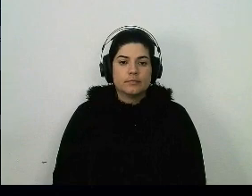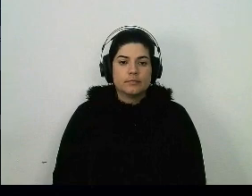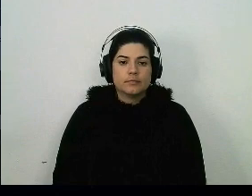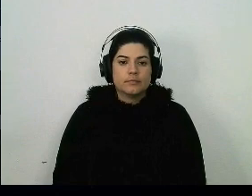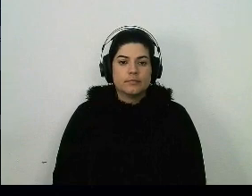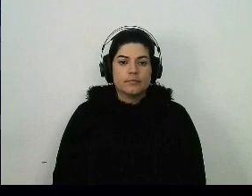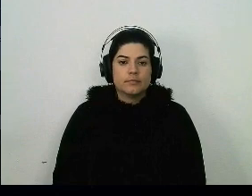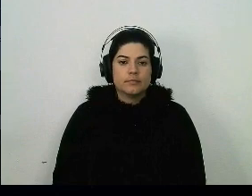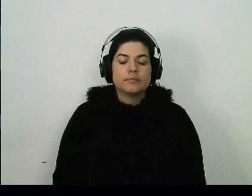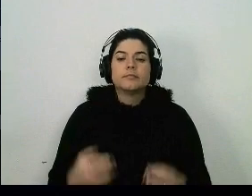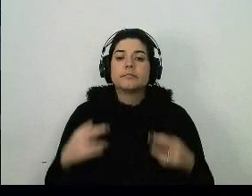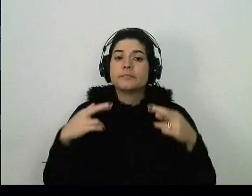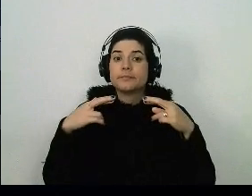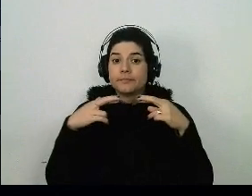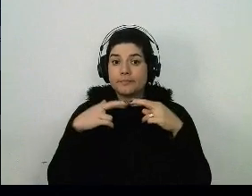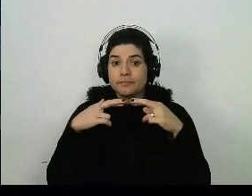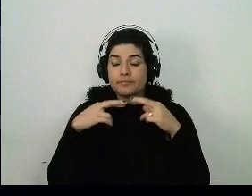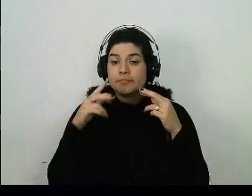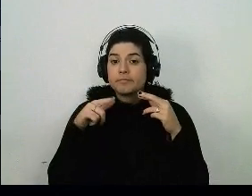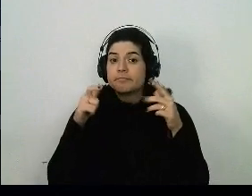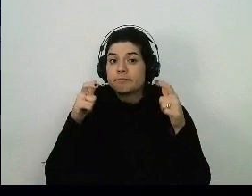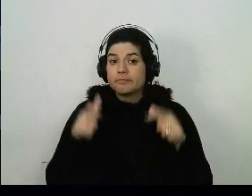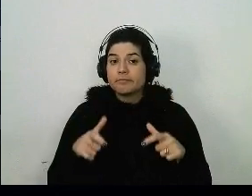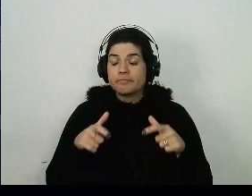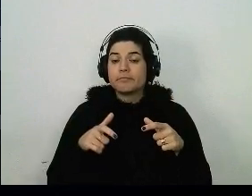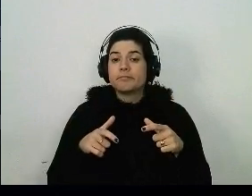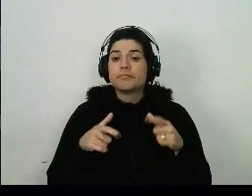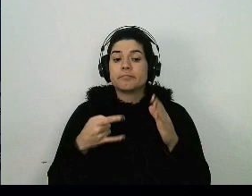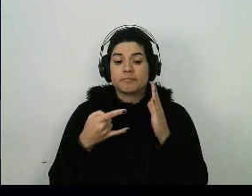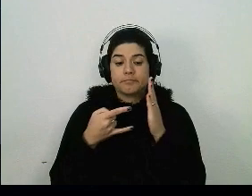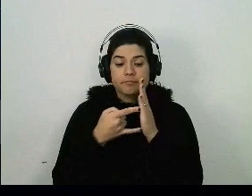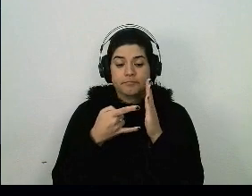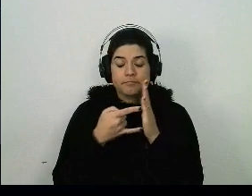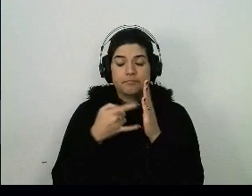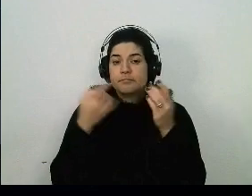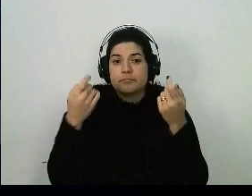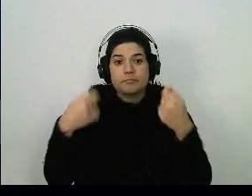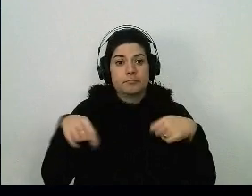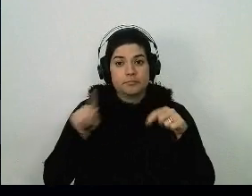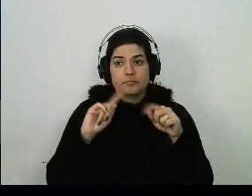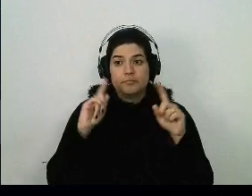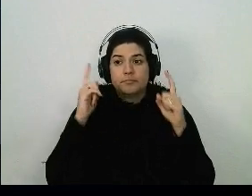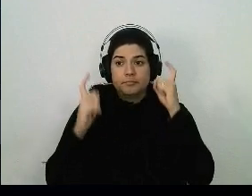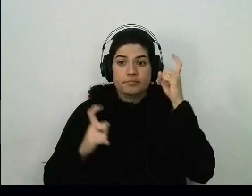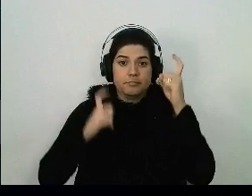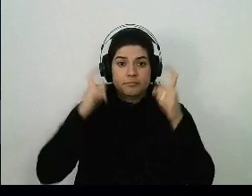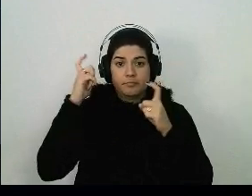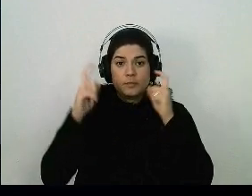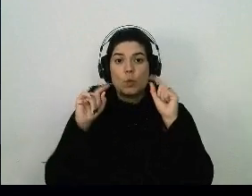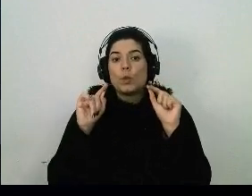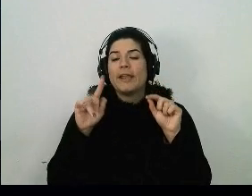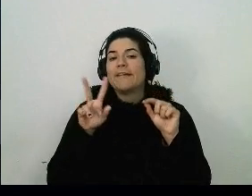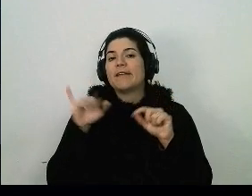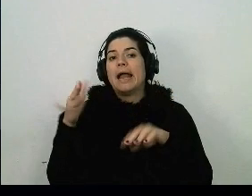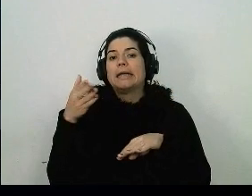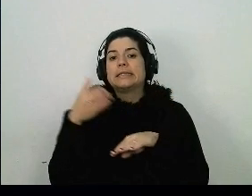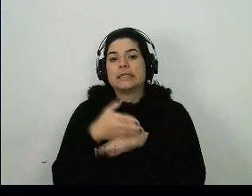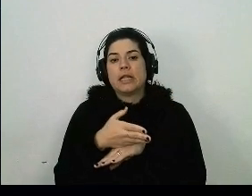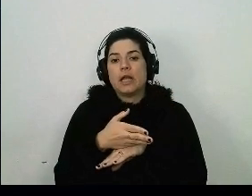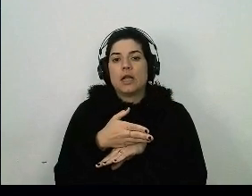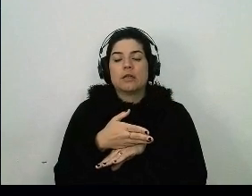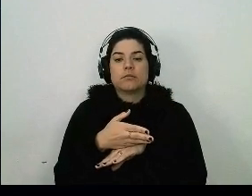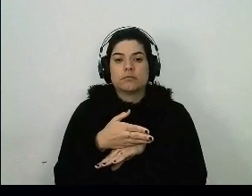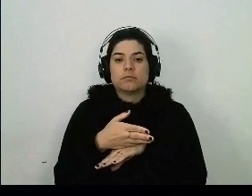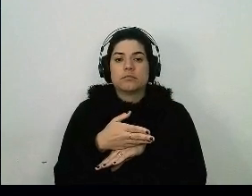Rede, como é um ambiente de desenvolvimento, a gente não precisa se preocupar muito com o que ele vai acessar, e como ele está